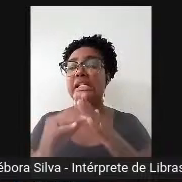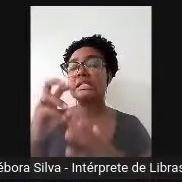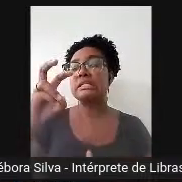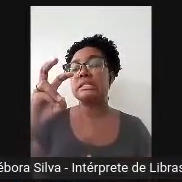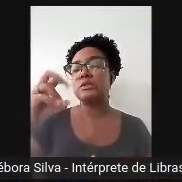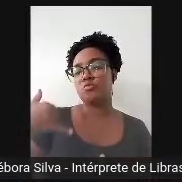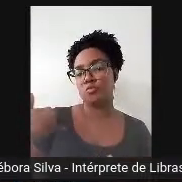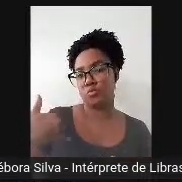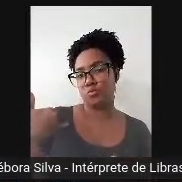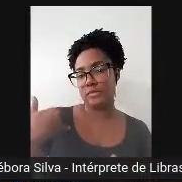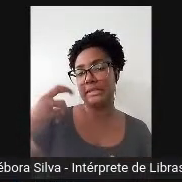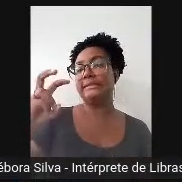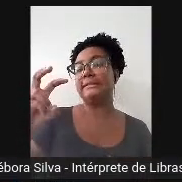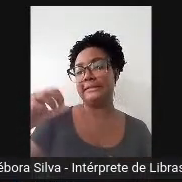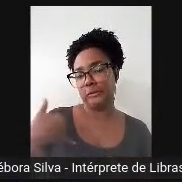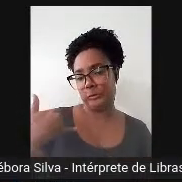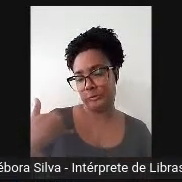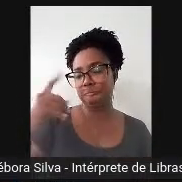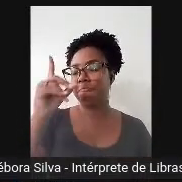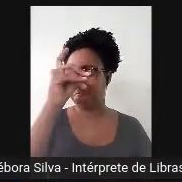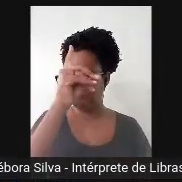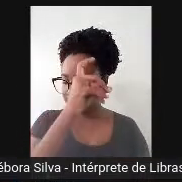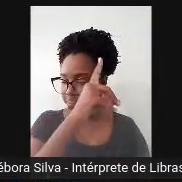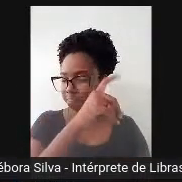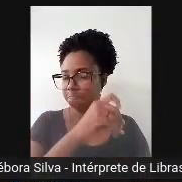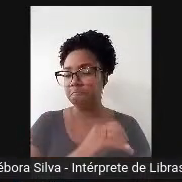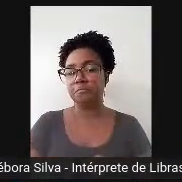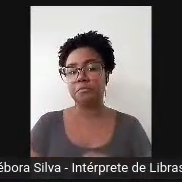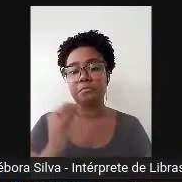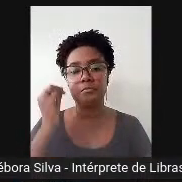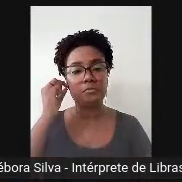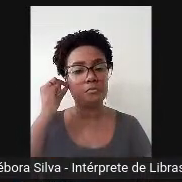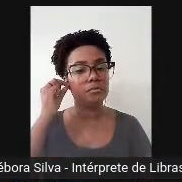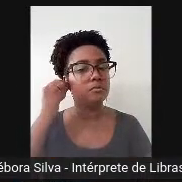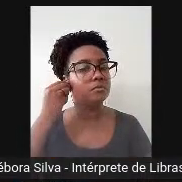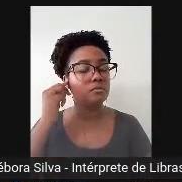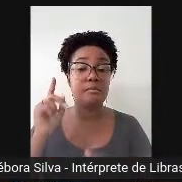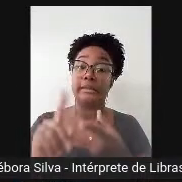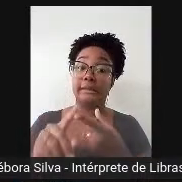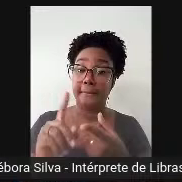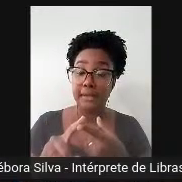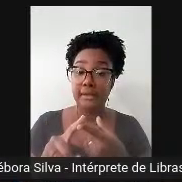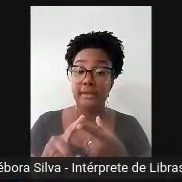1 a 5 anos. Além disso, elas têm uma dificuldade também